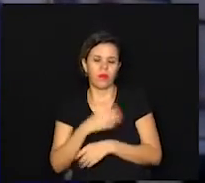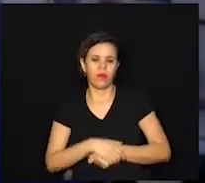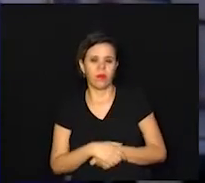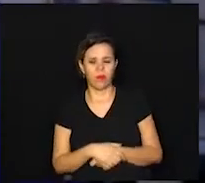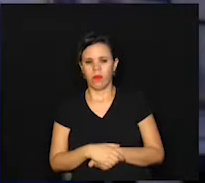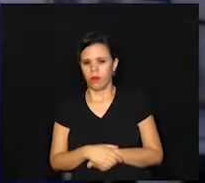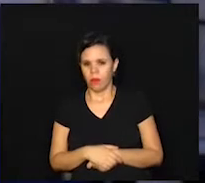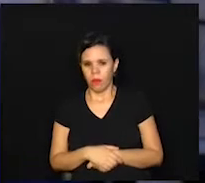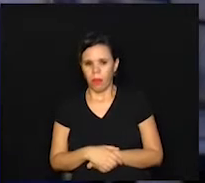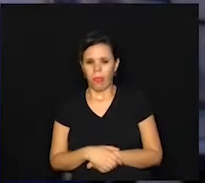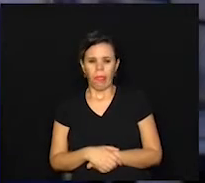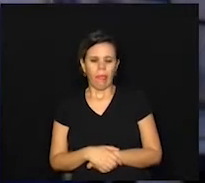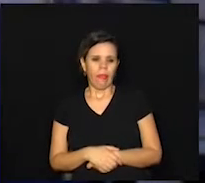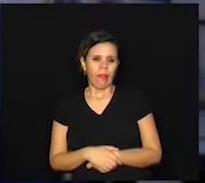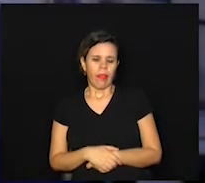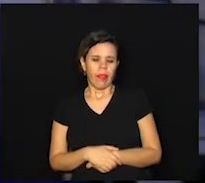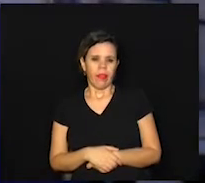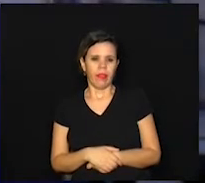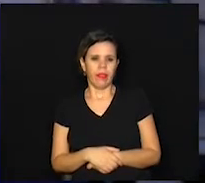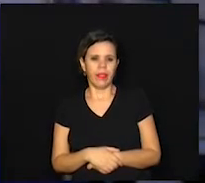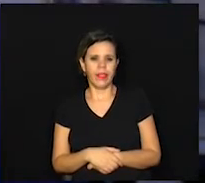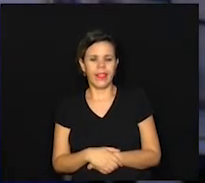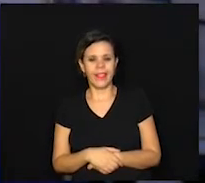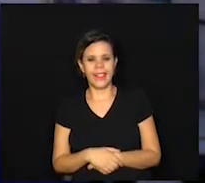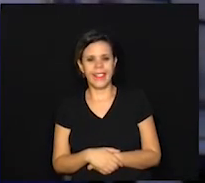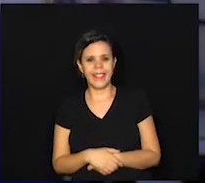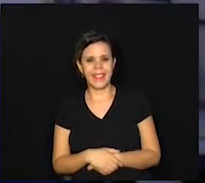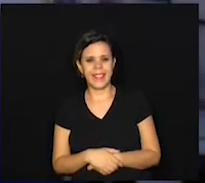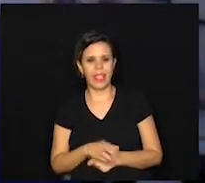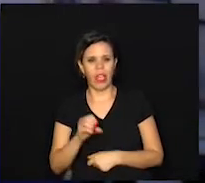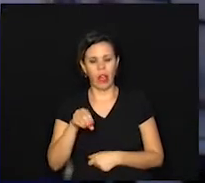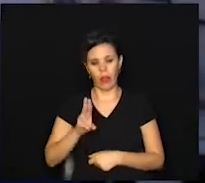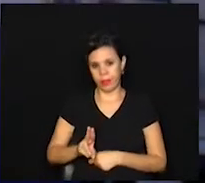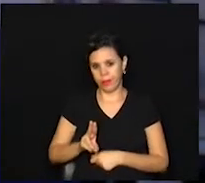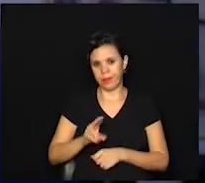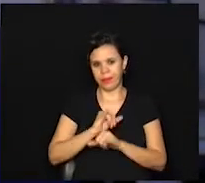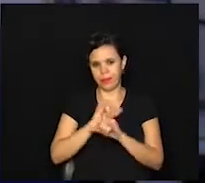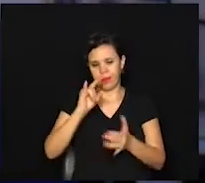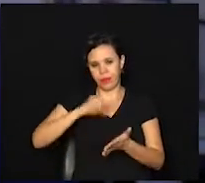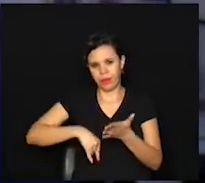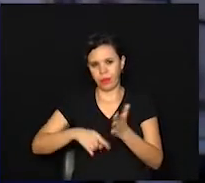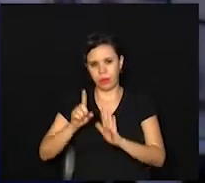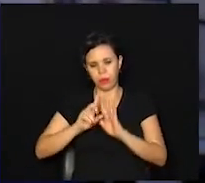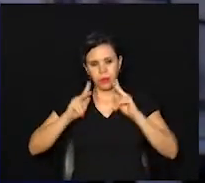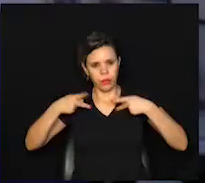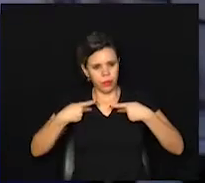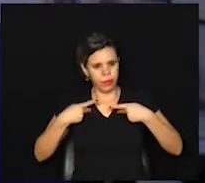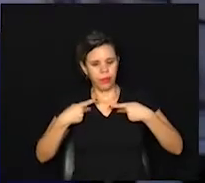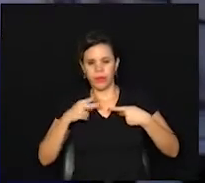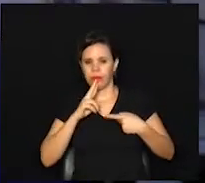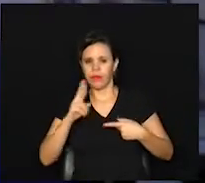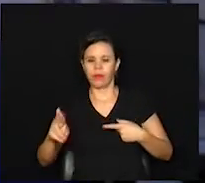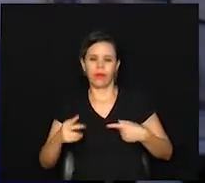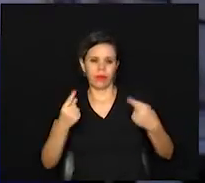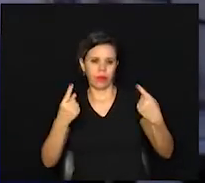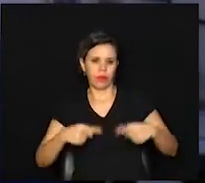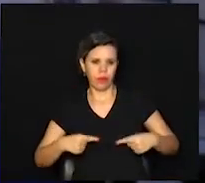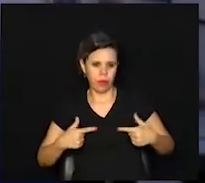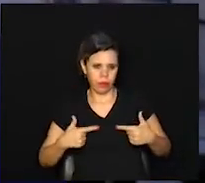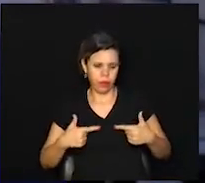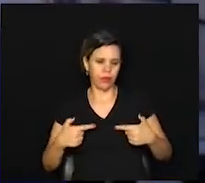com a ONU, a Declaração Universal de Direitos Humanos, em resposta à guerra,